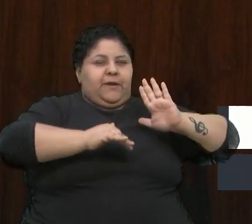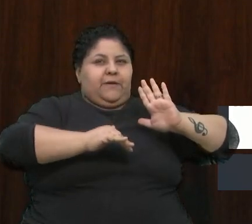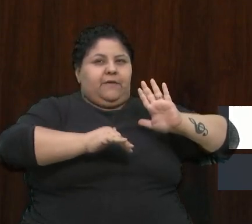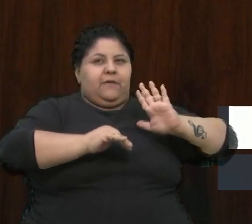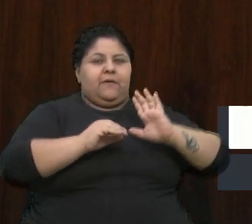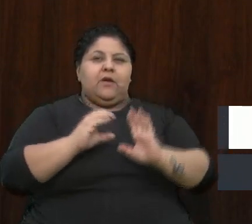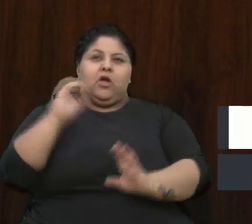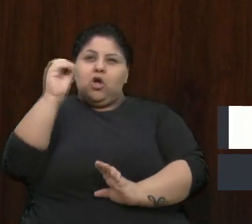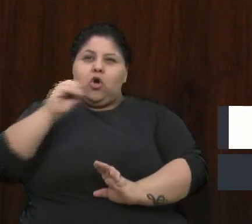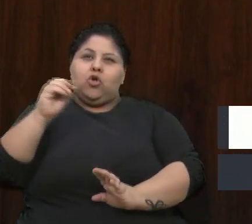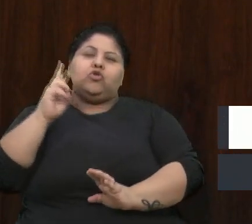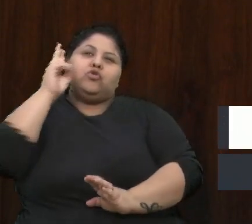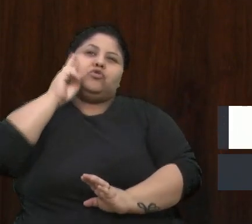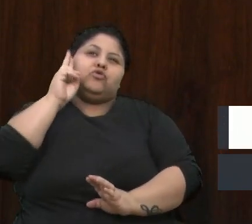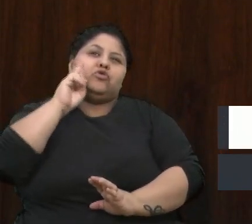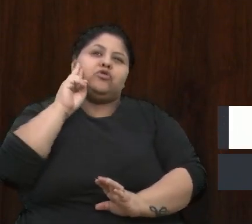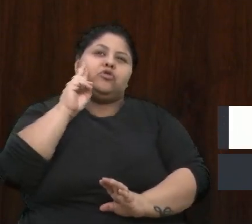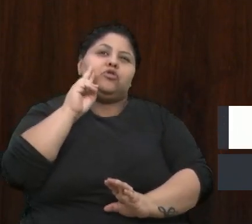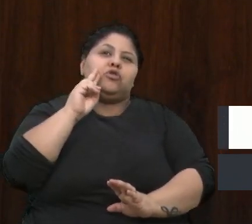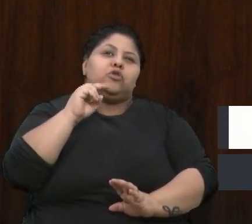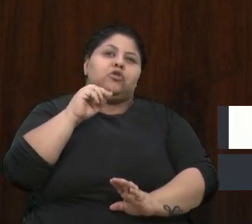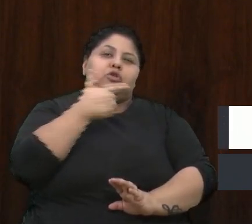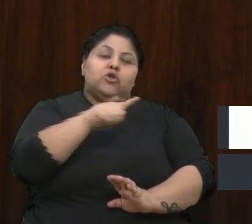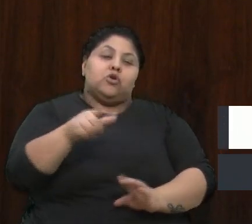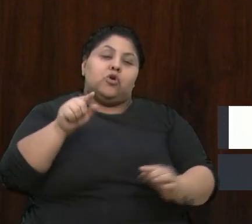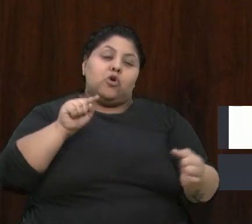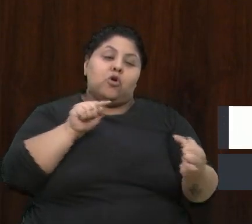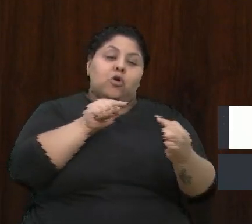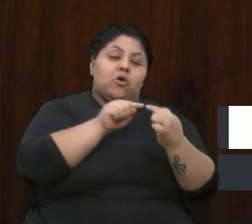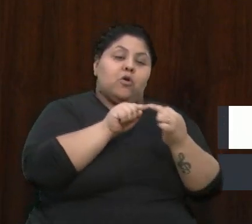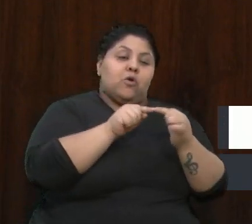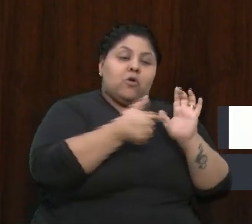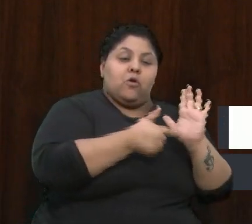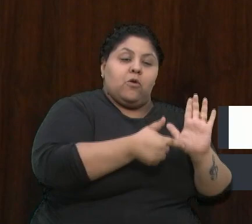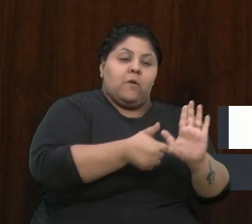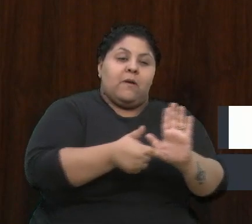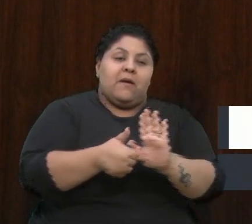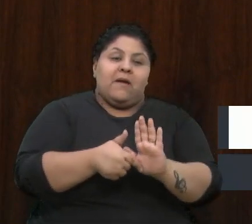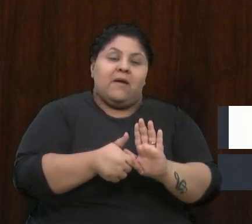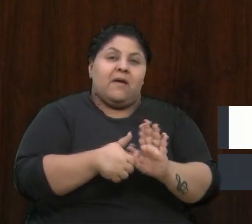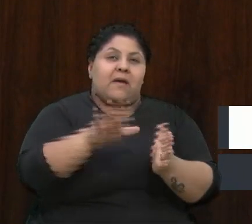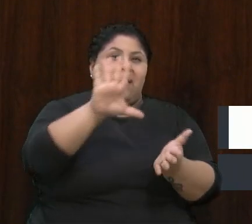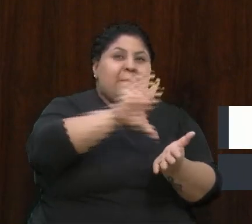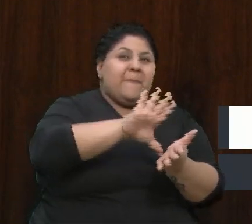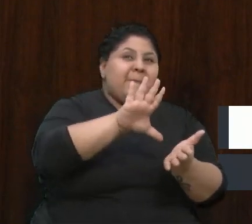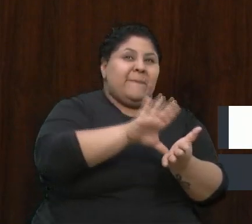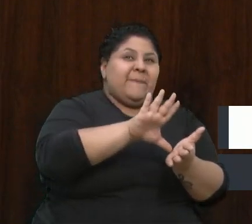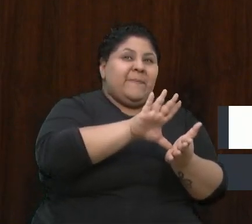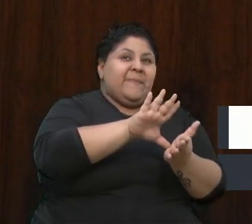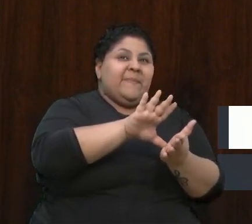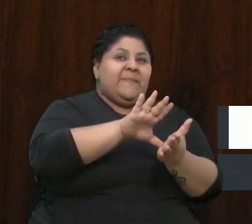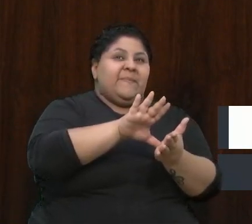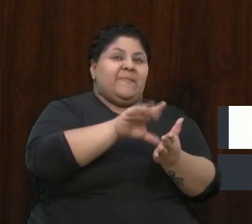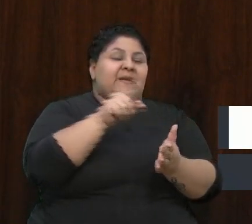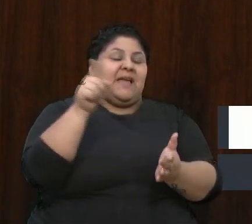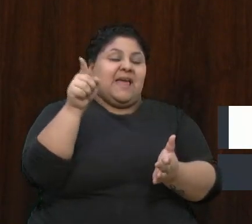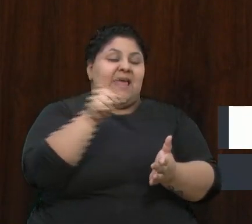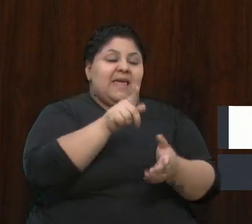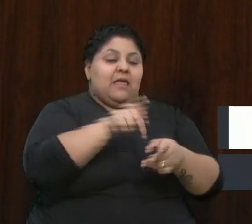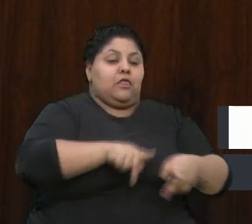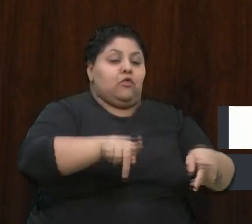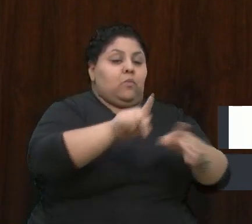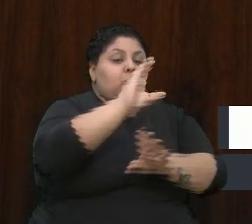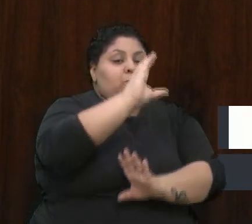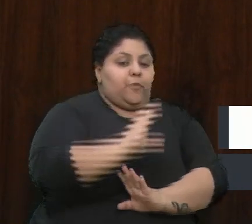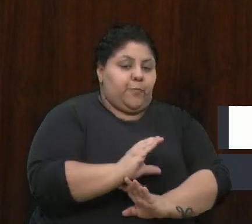Outubro Rosa, outro de mostrar que a praça é do povo, do cidadão, e essa questão